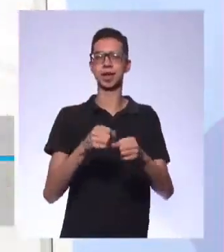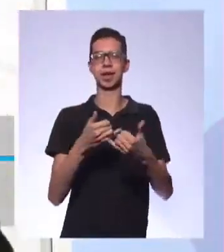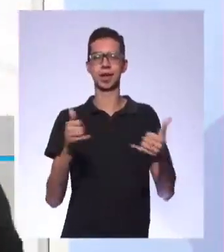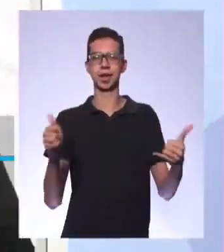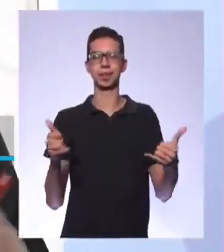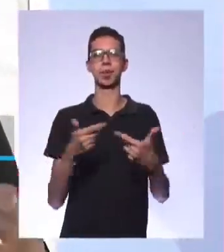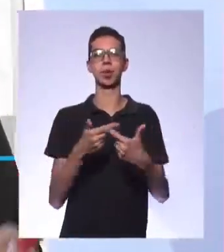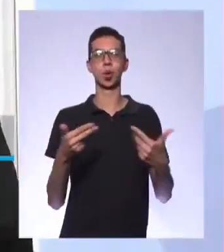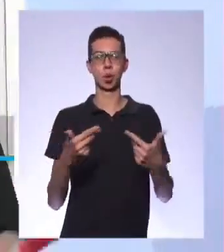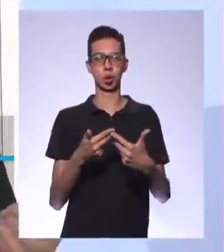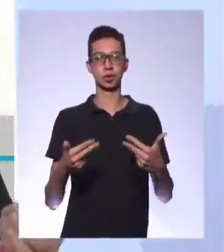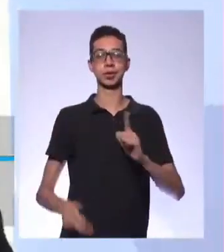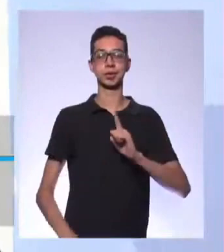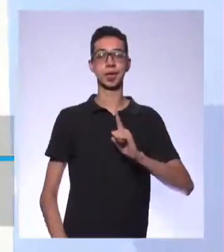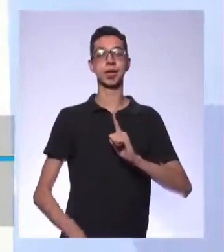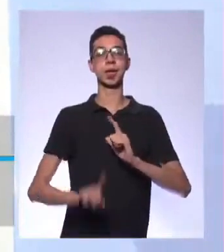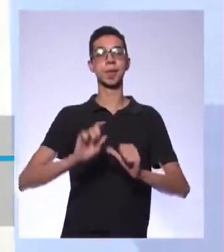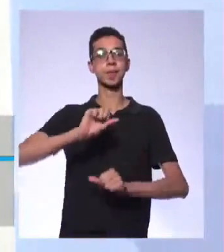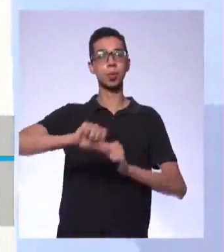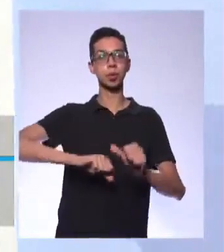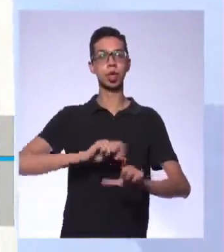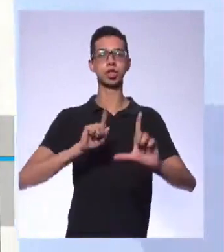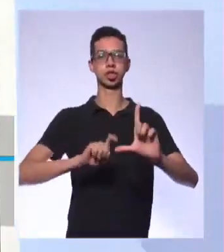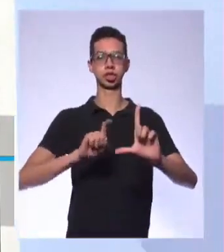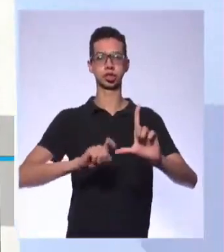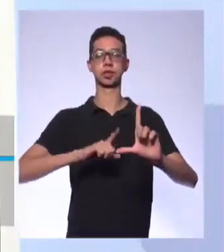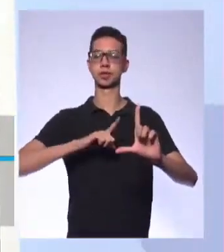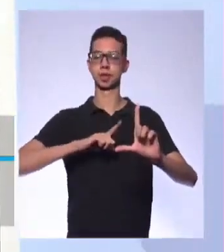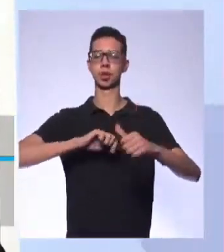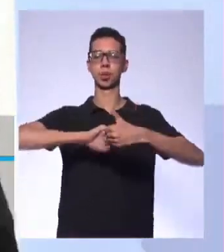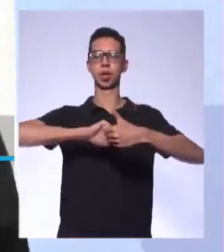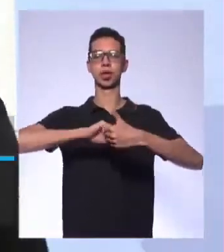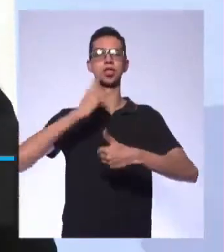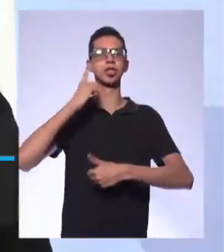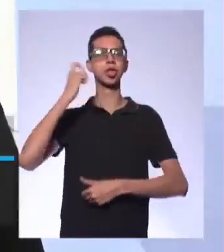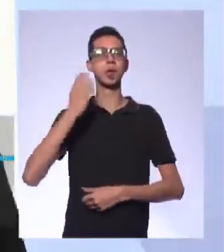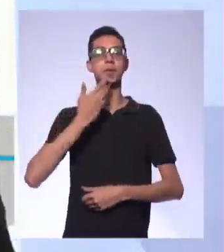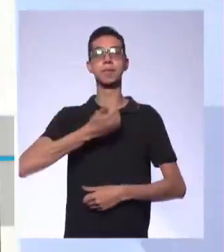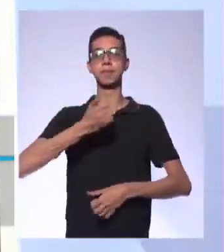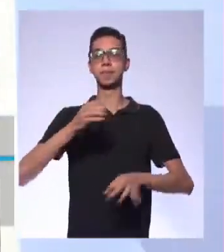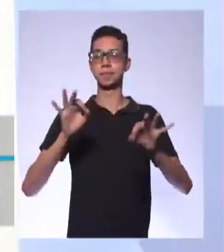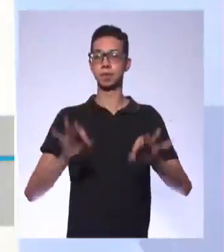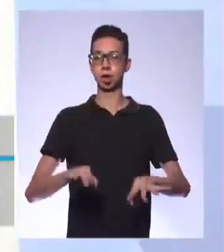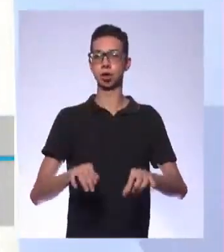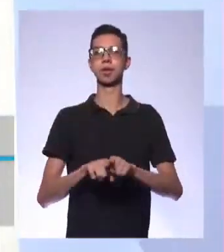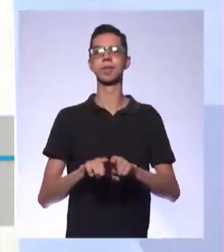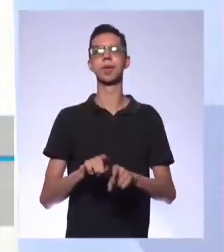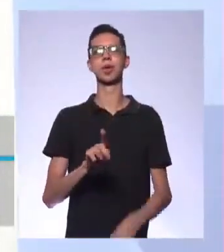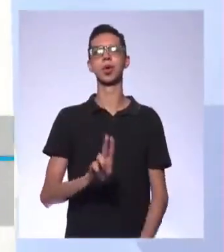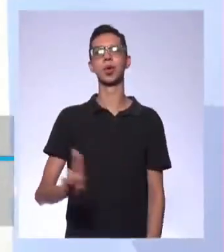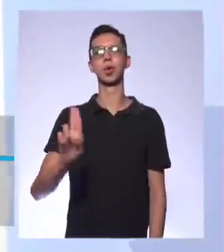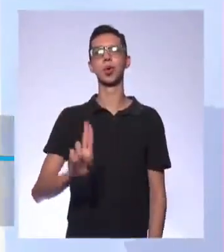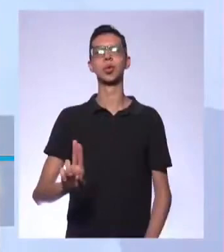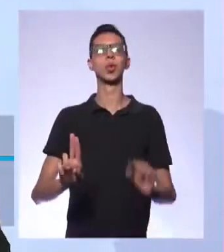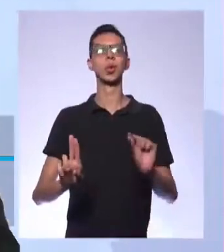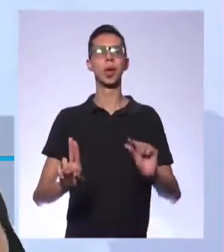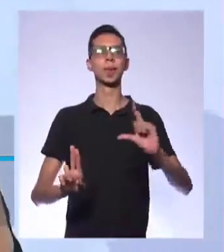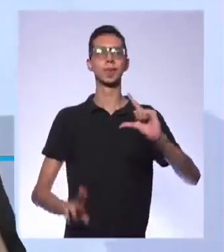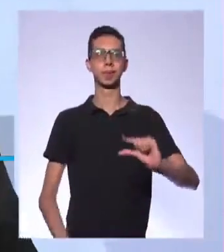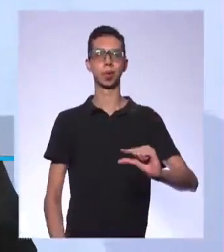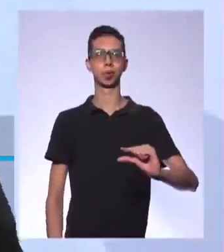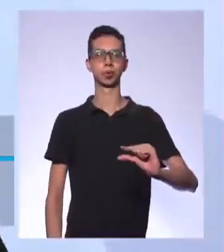eletrônicos e transformar isso numa coisa digital, uma coisa com uma qualidade de som muito mais precisa e utilizando muito menos,